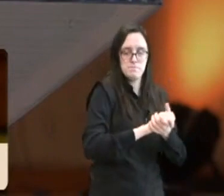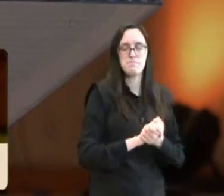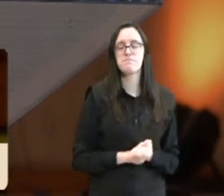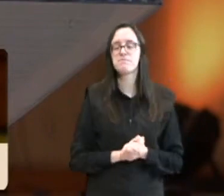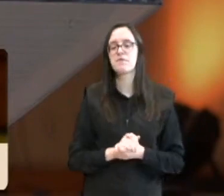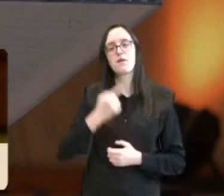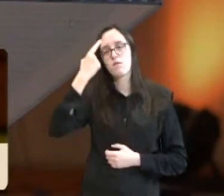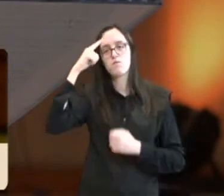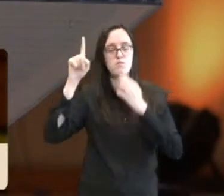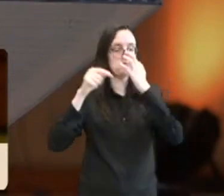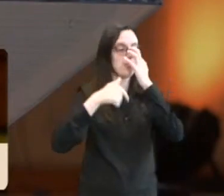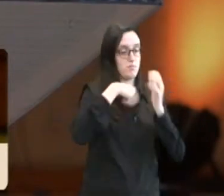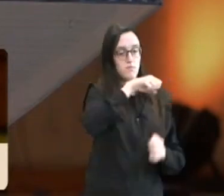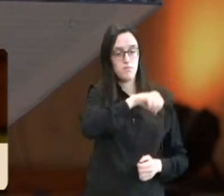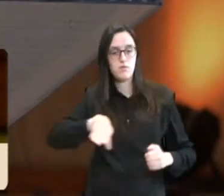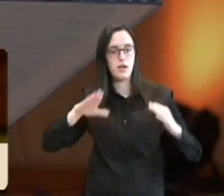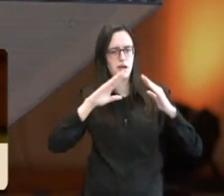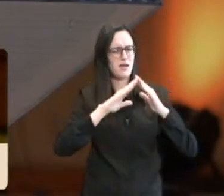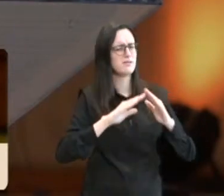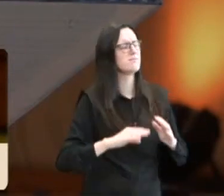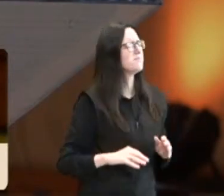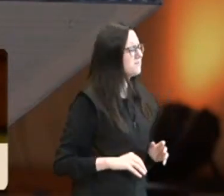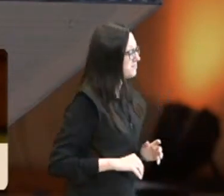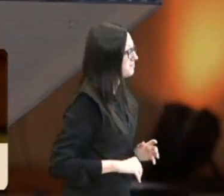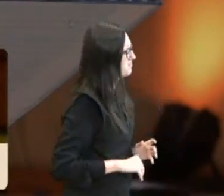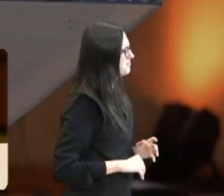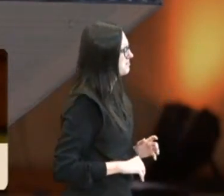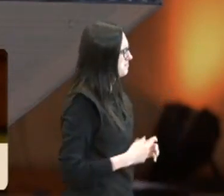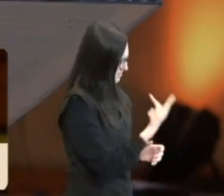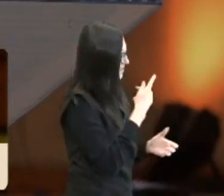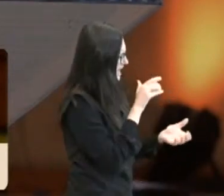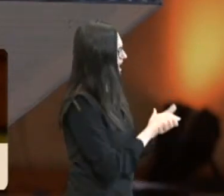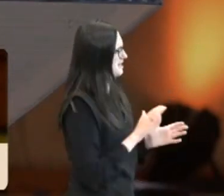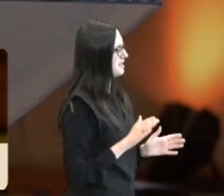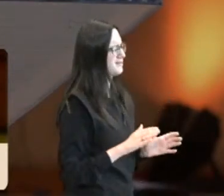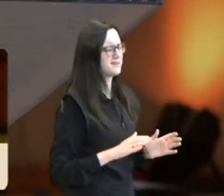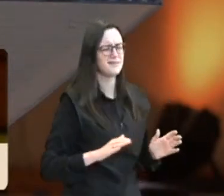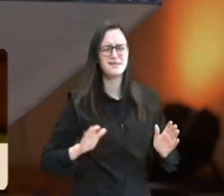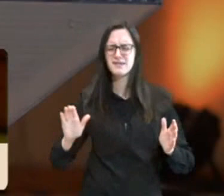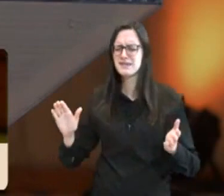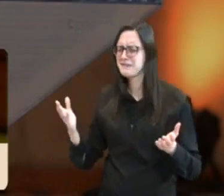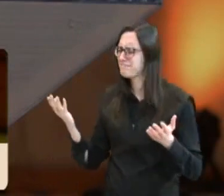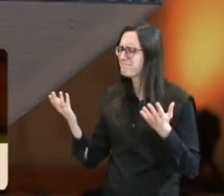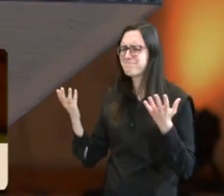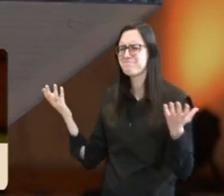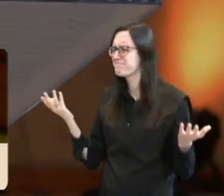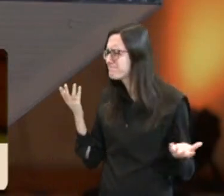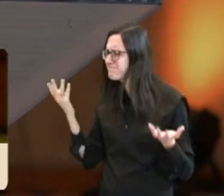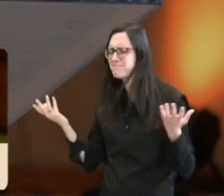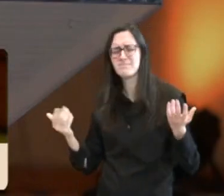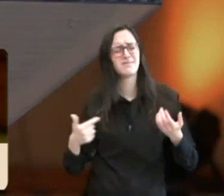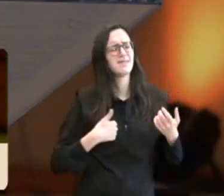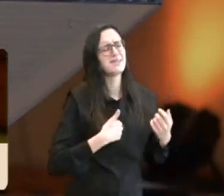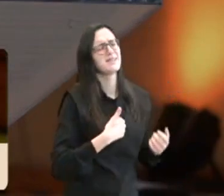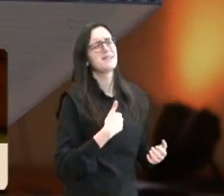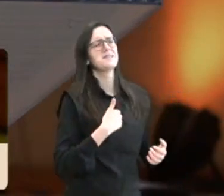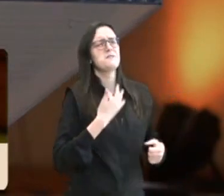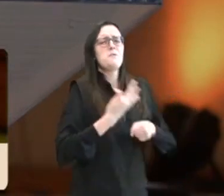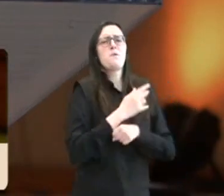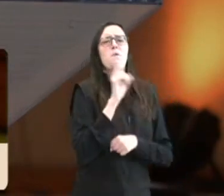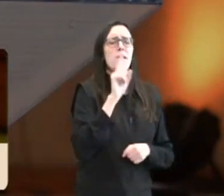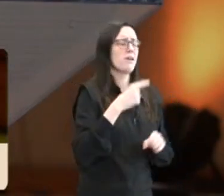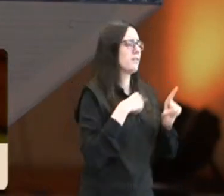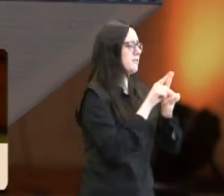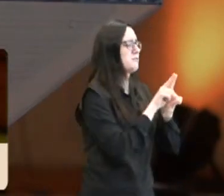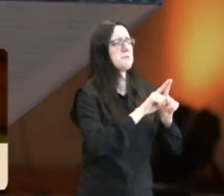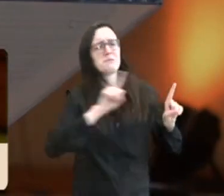saindo da casa dela, eu disse, Thalita, vamos casar? Ela disse, mas Edson, eu falei, olha, não aguento mais ir embora e deixar você aqui.